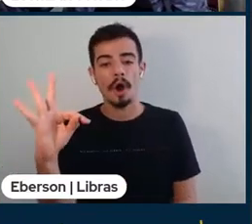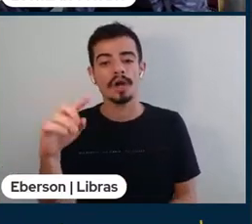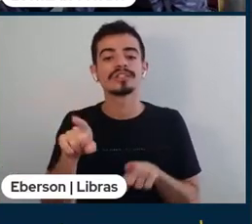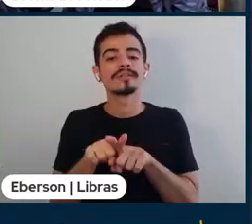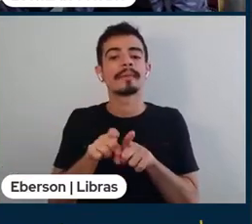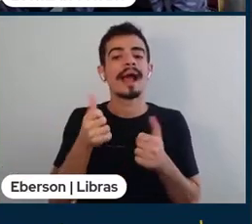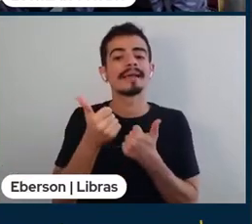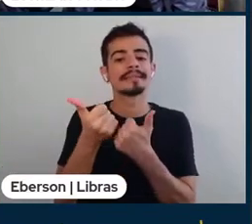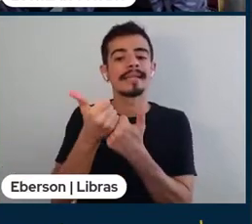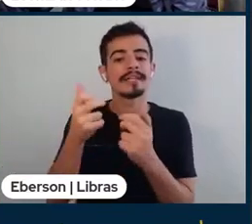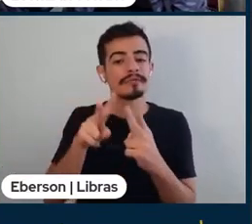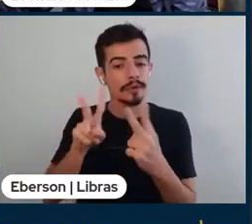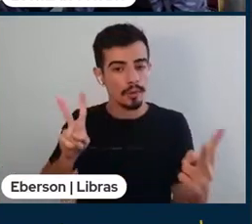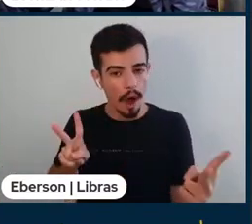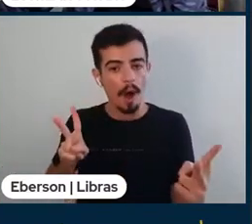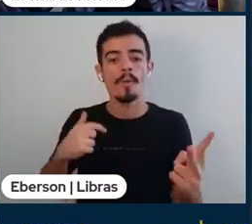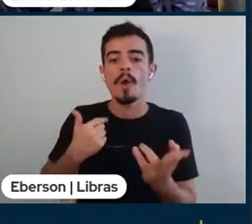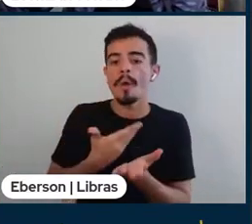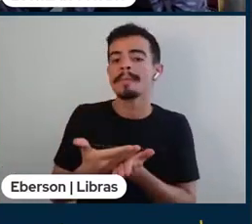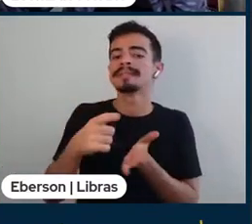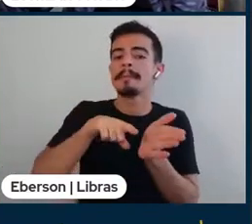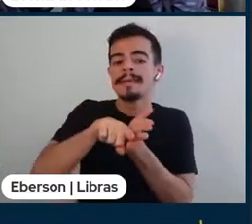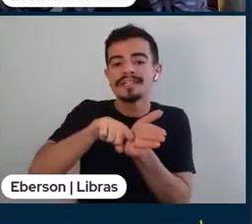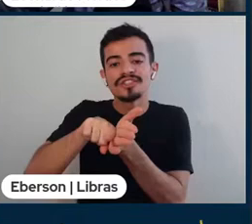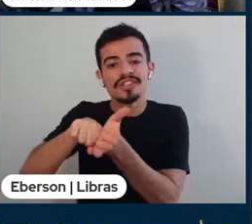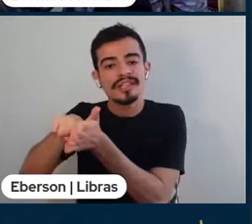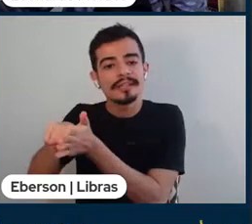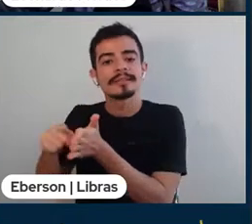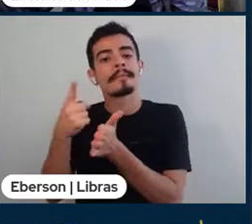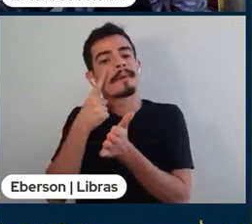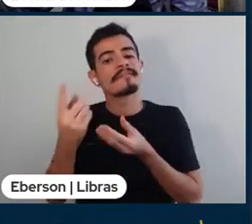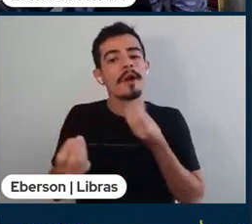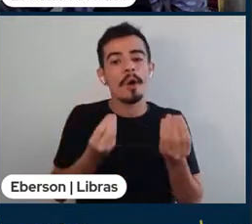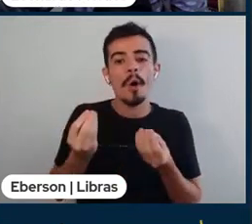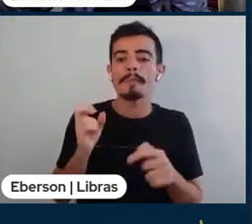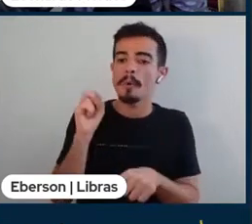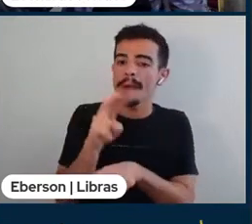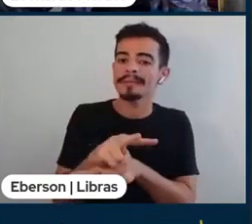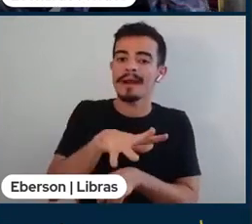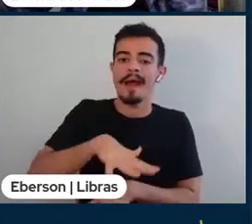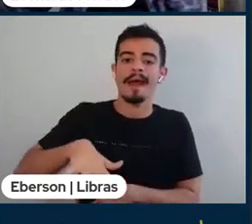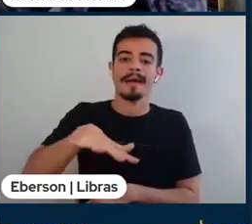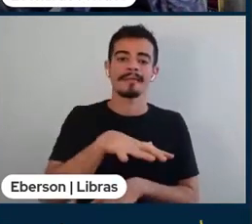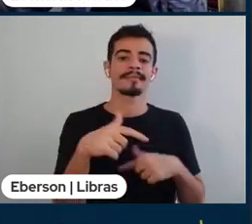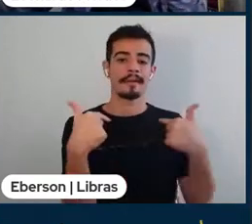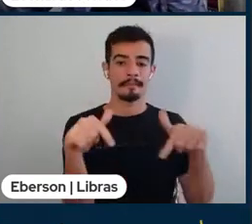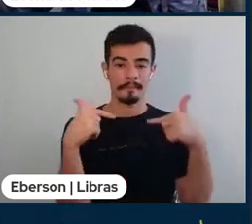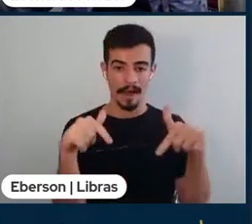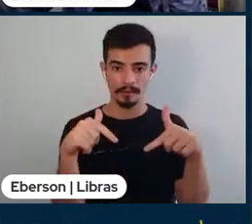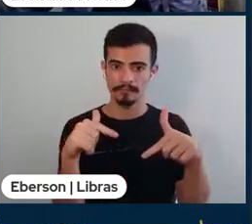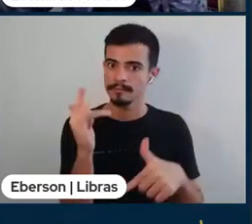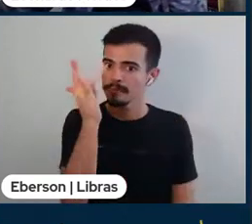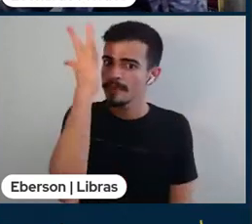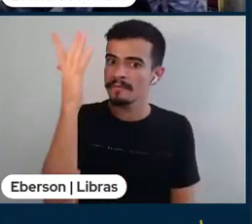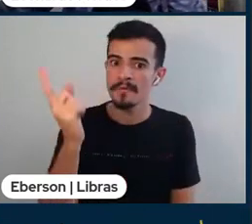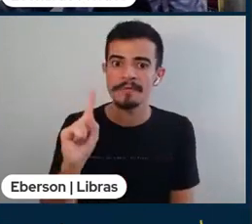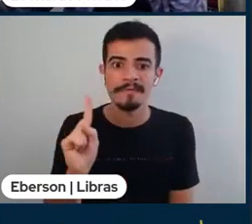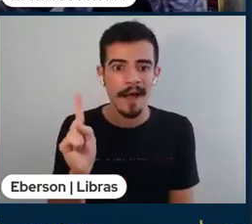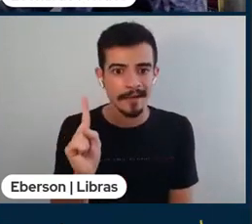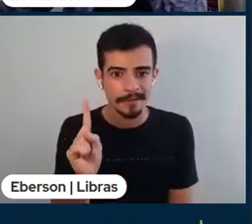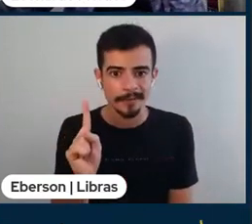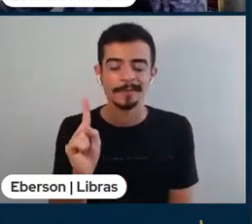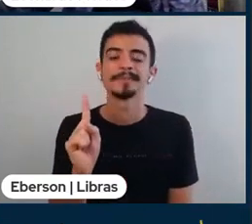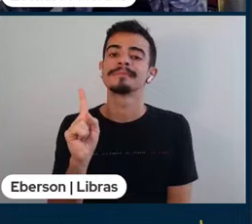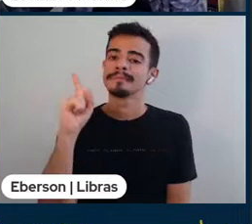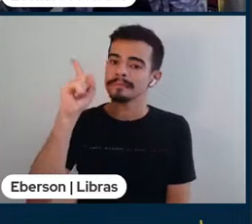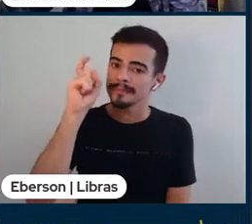fiz várias pesquisas para ver como que eu entrava nesse mercado de trabalho. Não foi fácil. Eu falo que foi bem